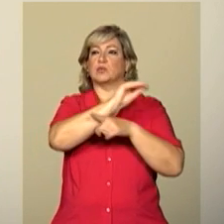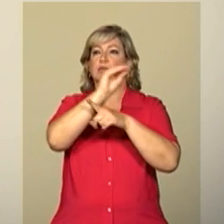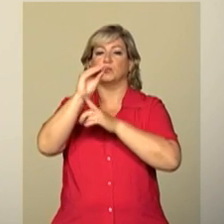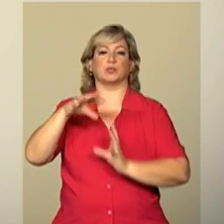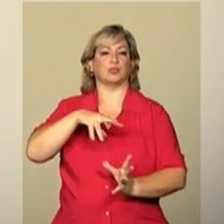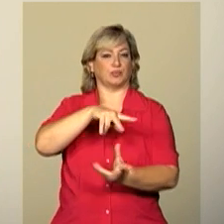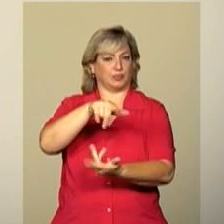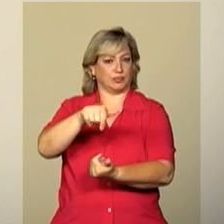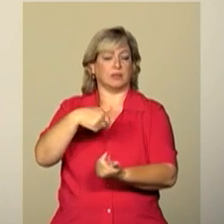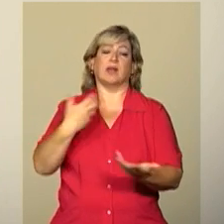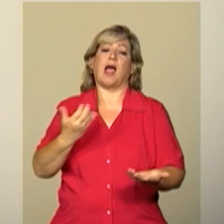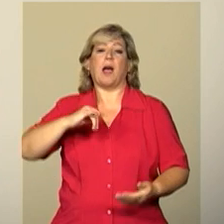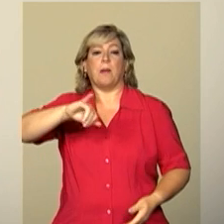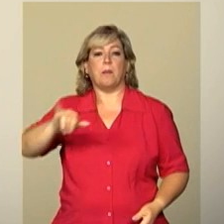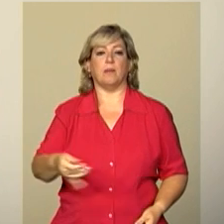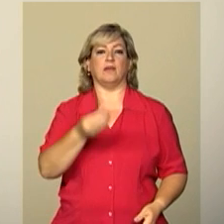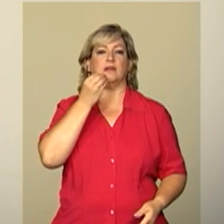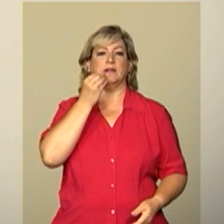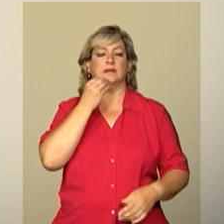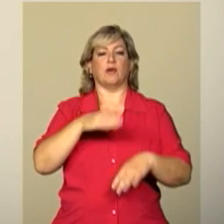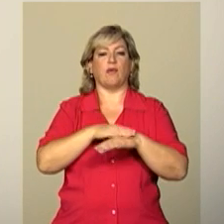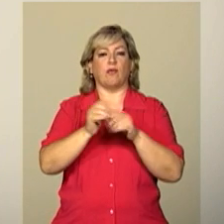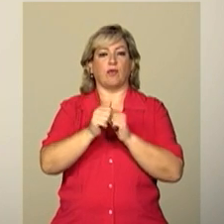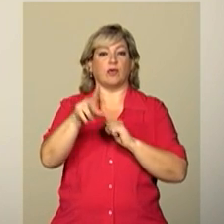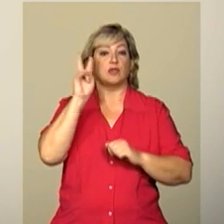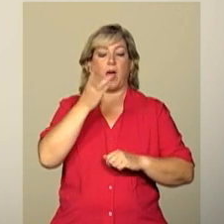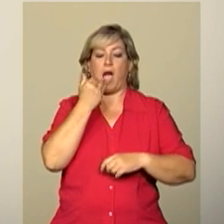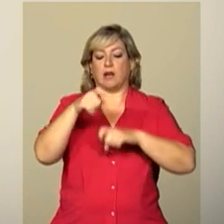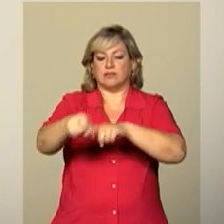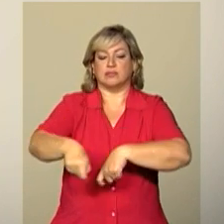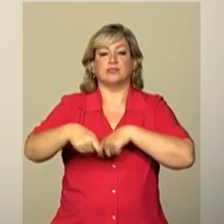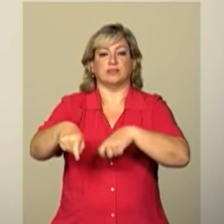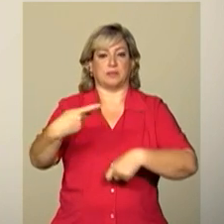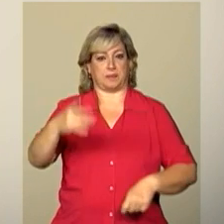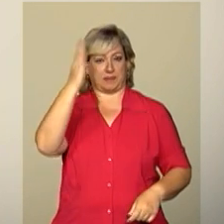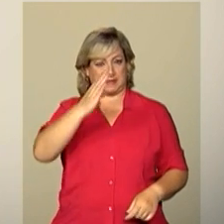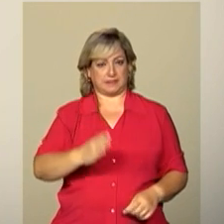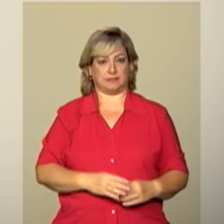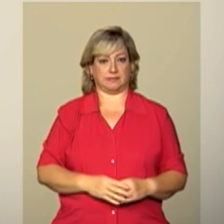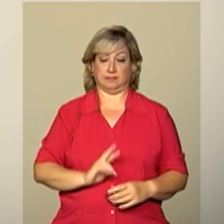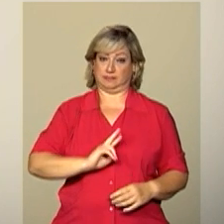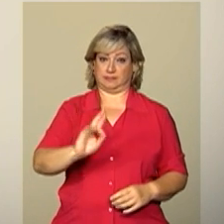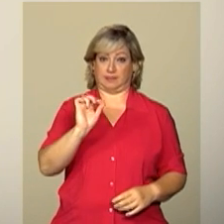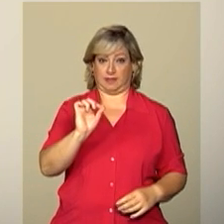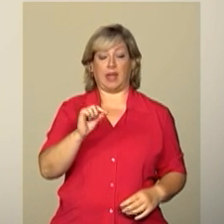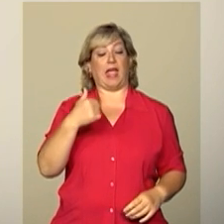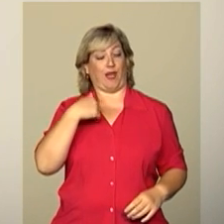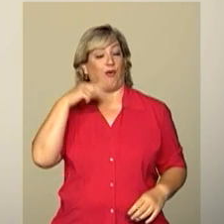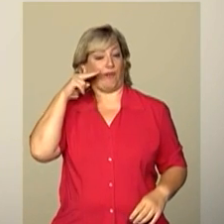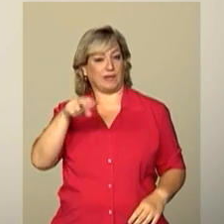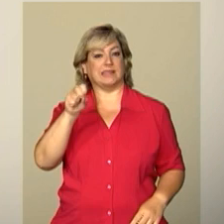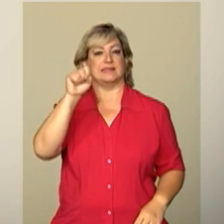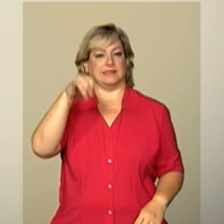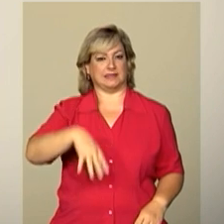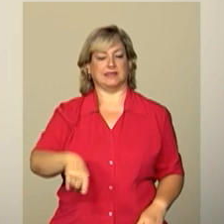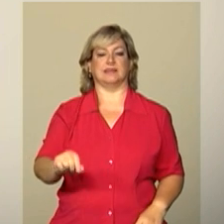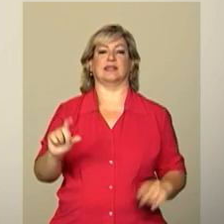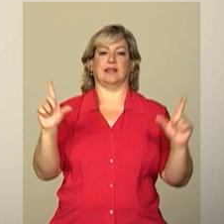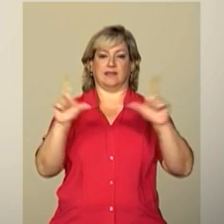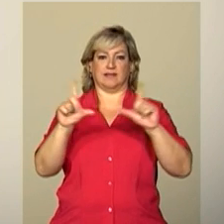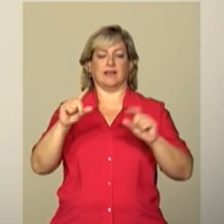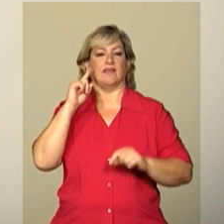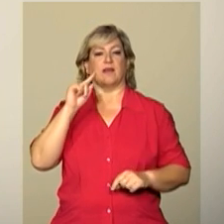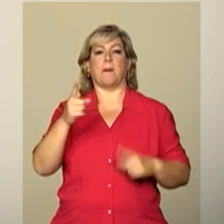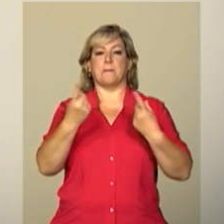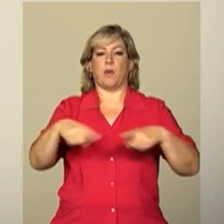aproveitar para conversar com a senhora sobre a agricultura brasileira olha Luciano Eu vim sim o enredo da escola de samba Campeã